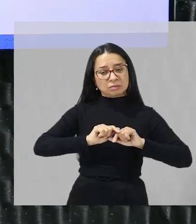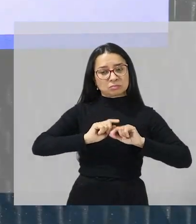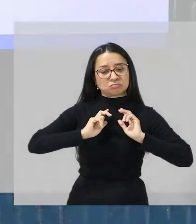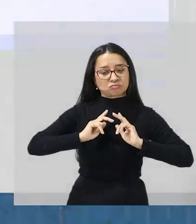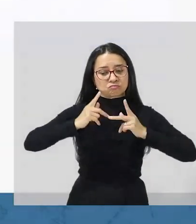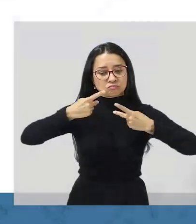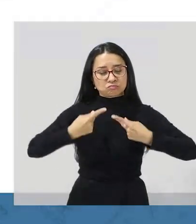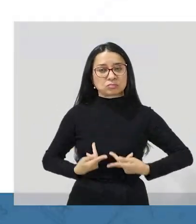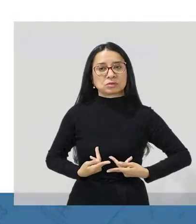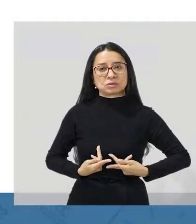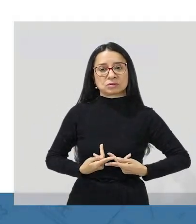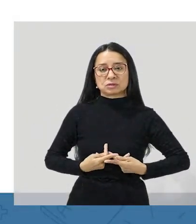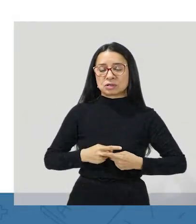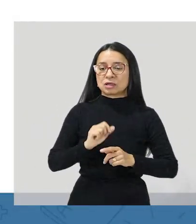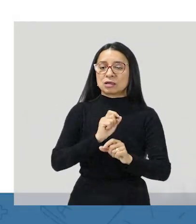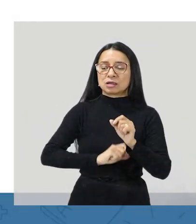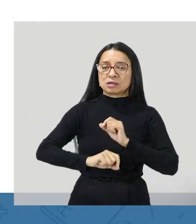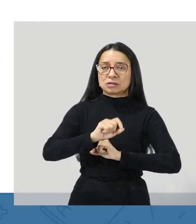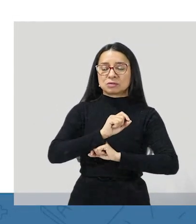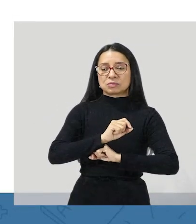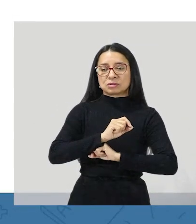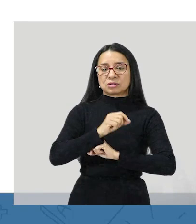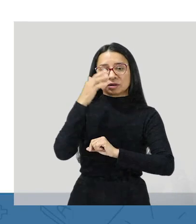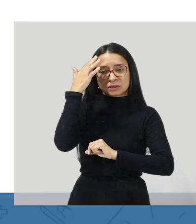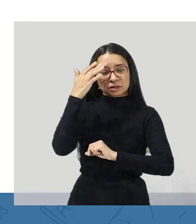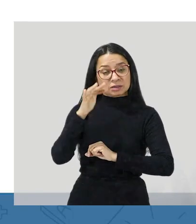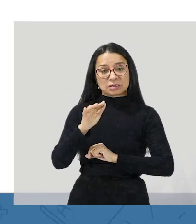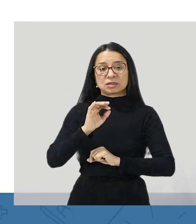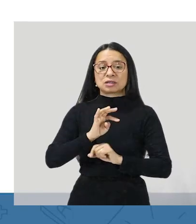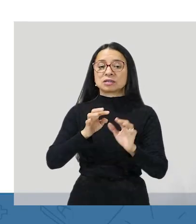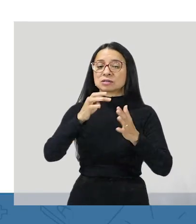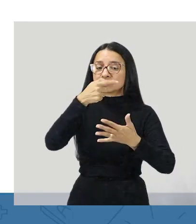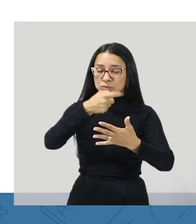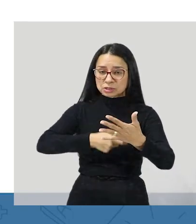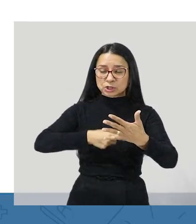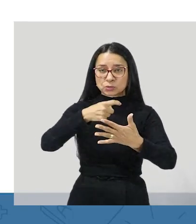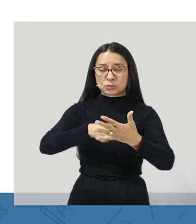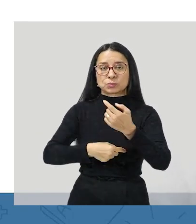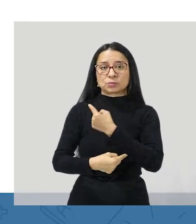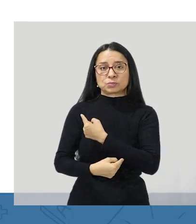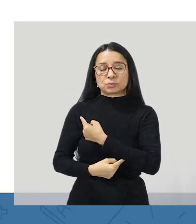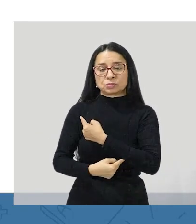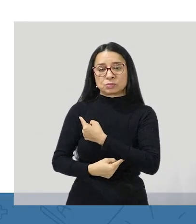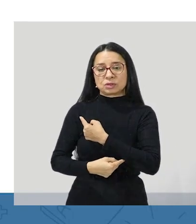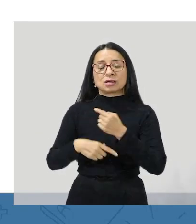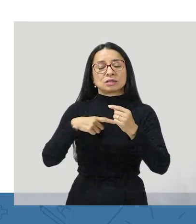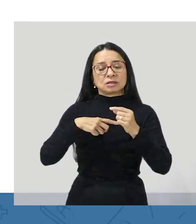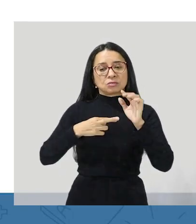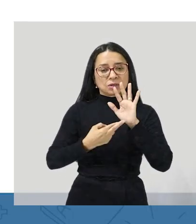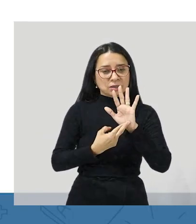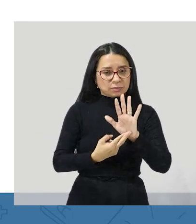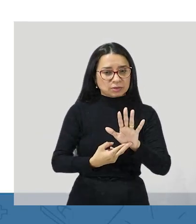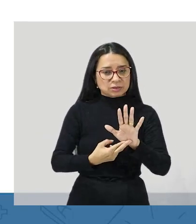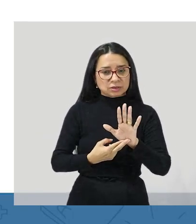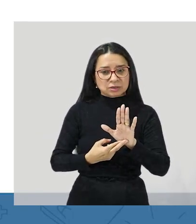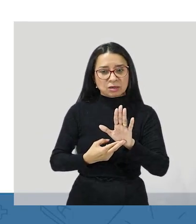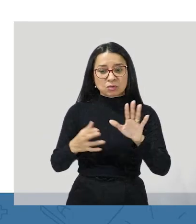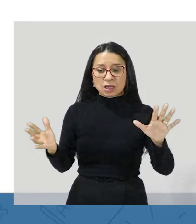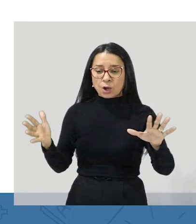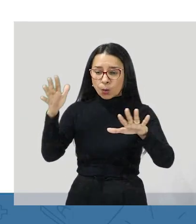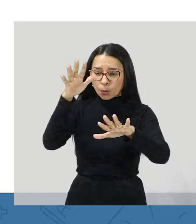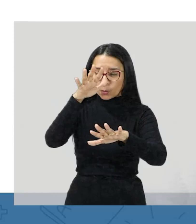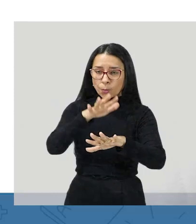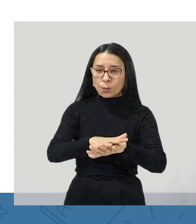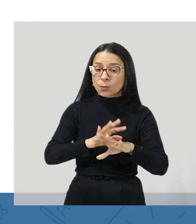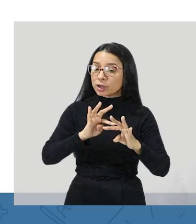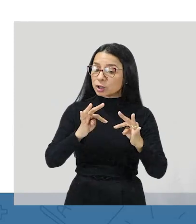visões sobre o tema da diversidade sexual, grifa, tema da diversidade sexual. Então, a diversidade sexual para muita